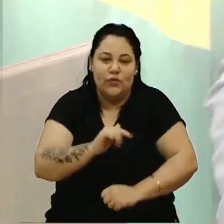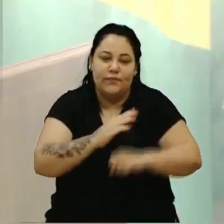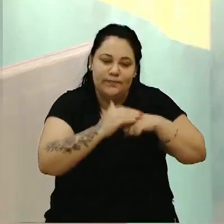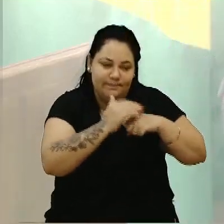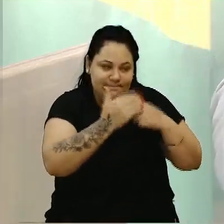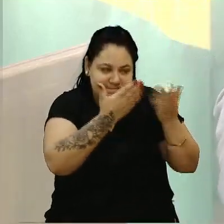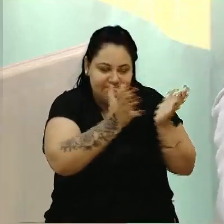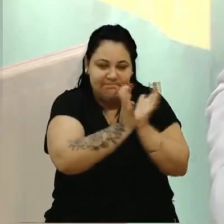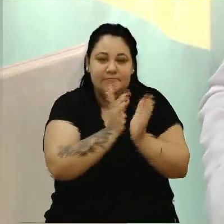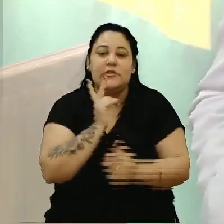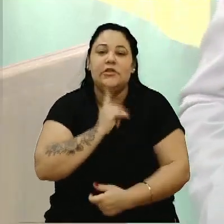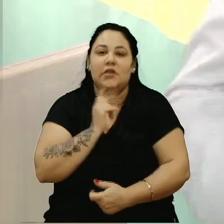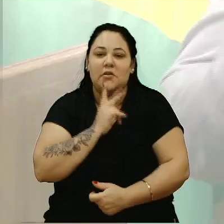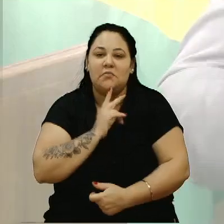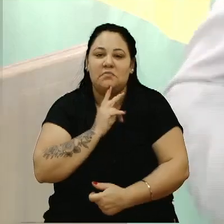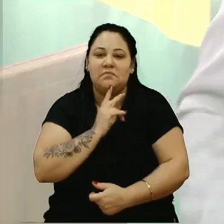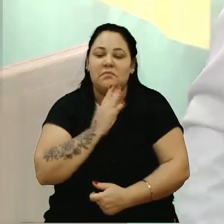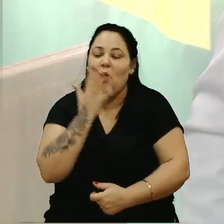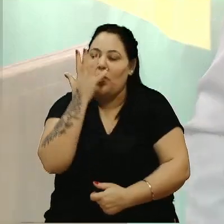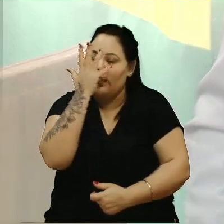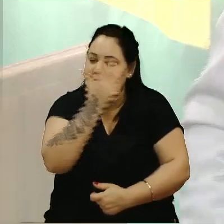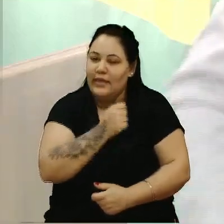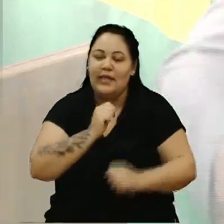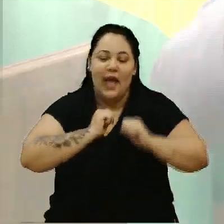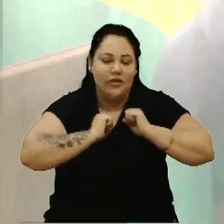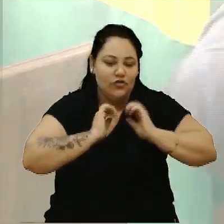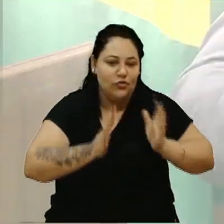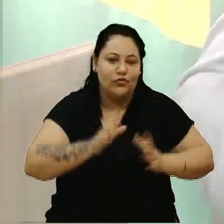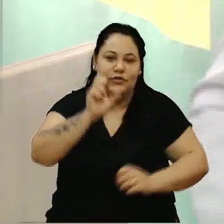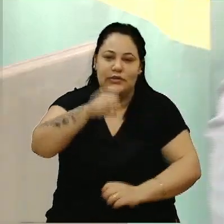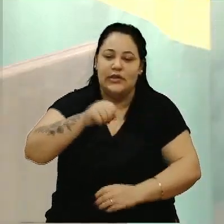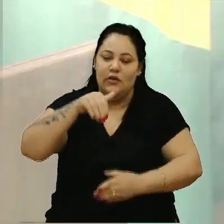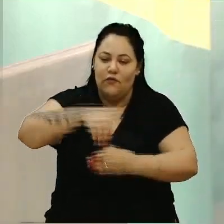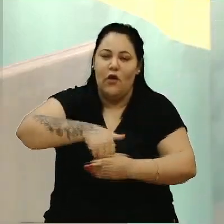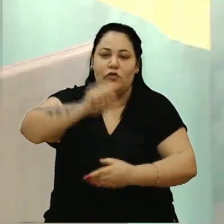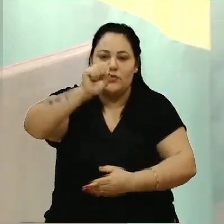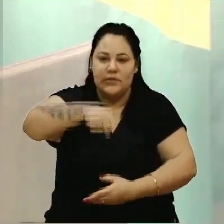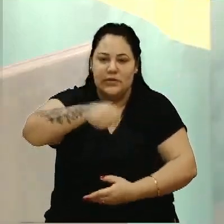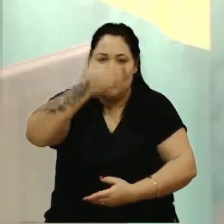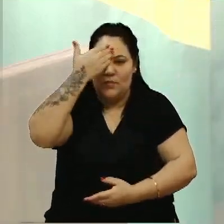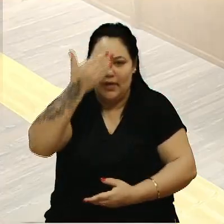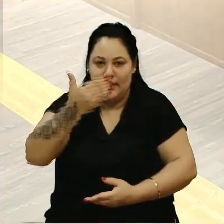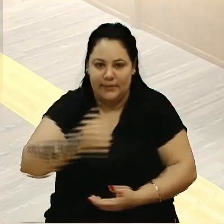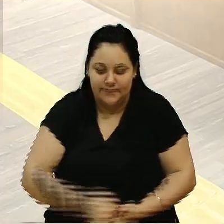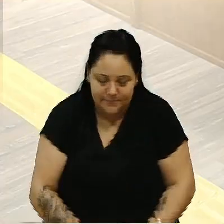Renato, bela iniciativa e com certeza voto sim. Obrigado. Encerrar.